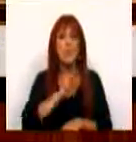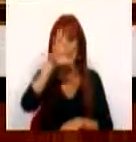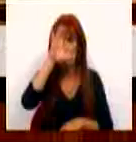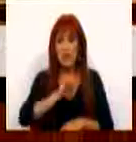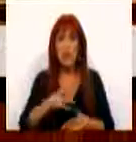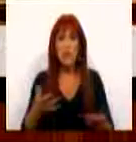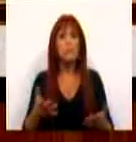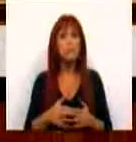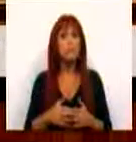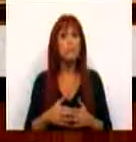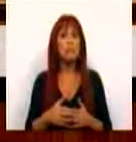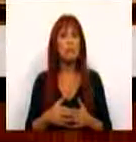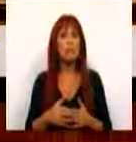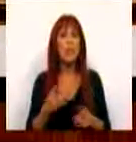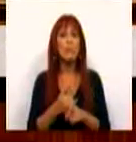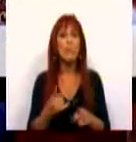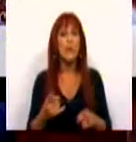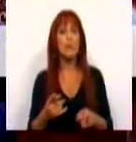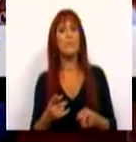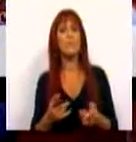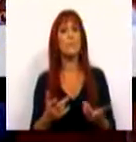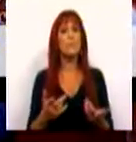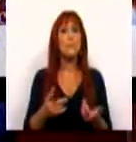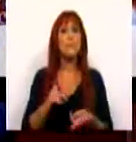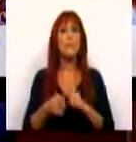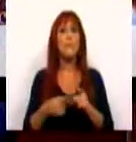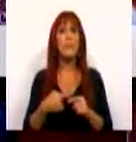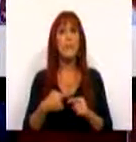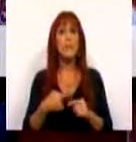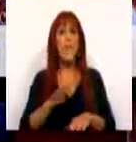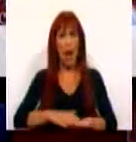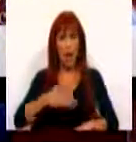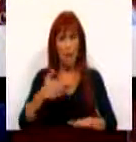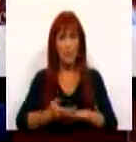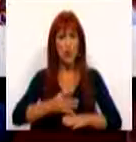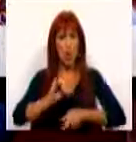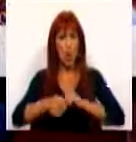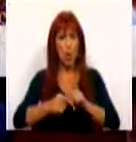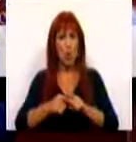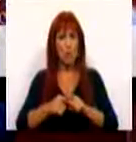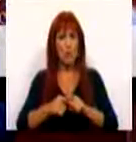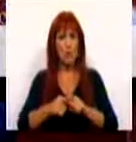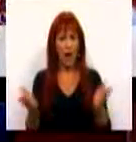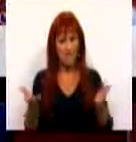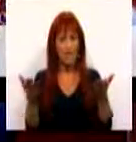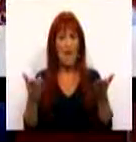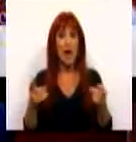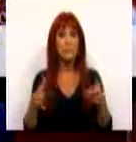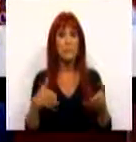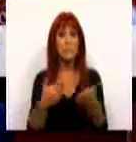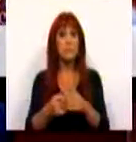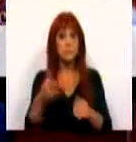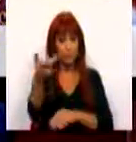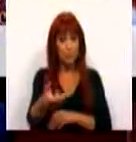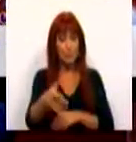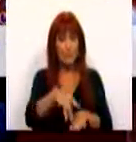Ministro porque, de facto, reforçou os incentivos para a